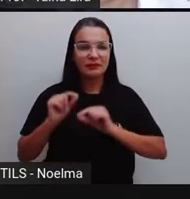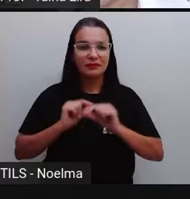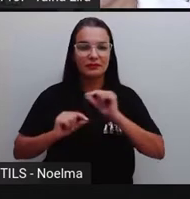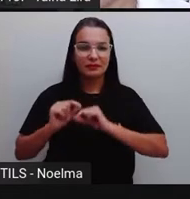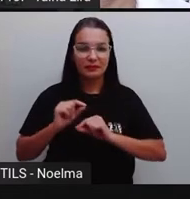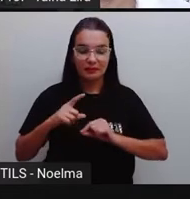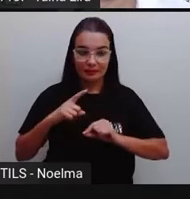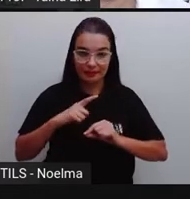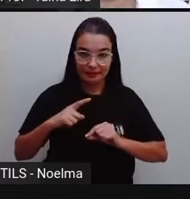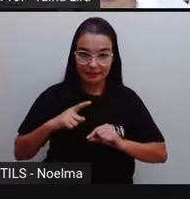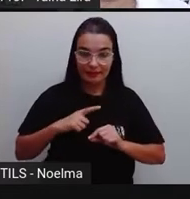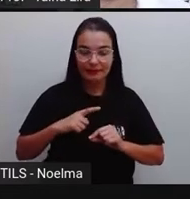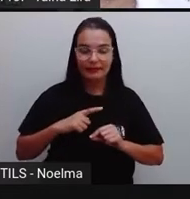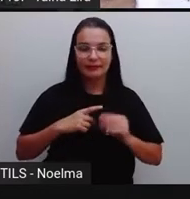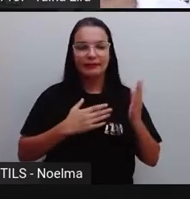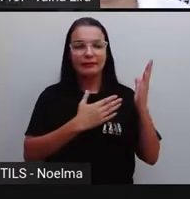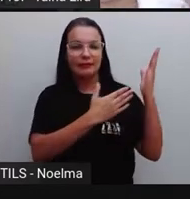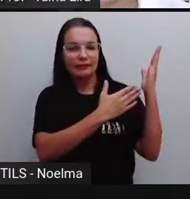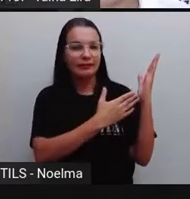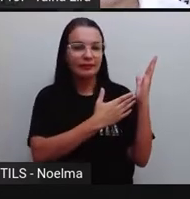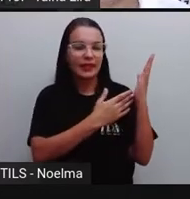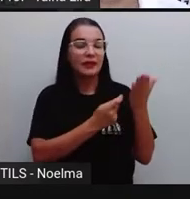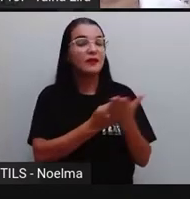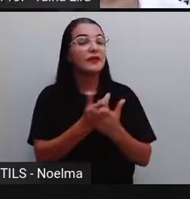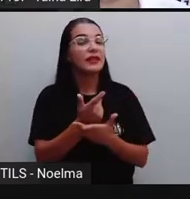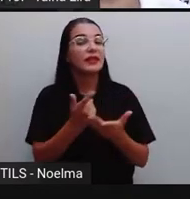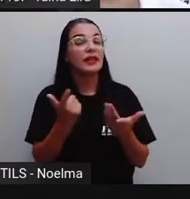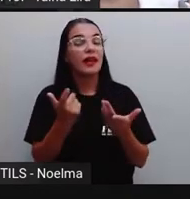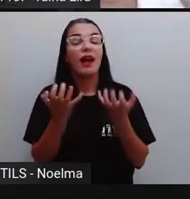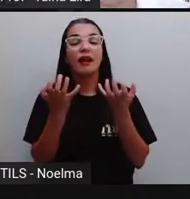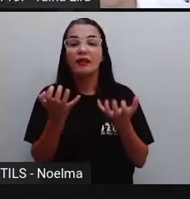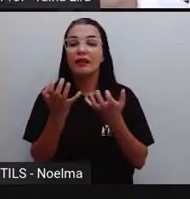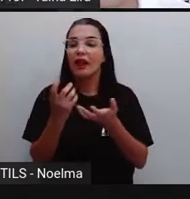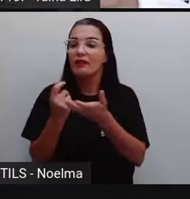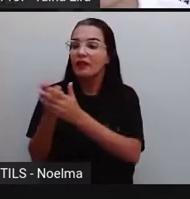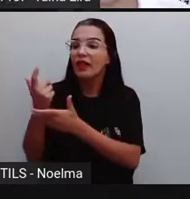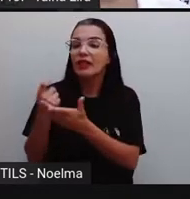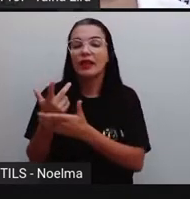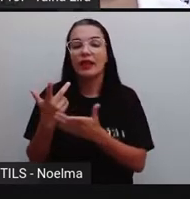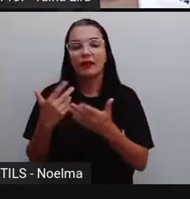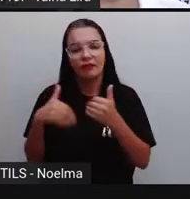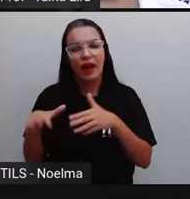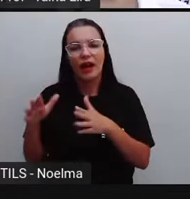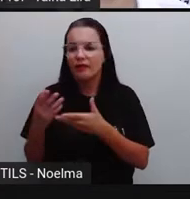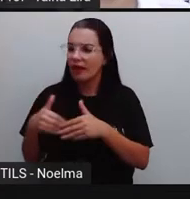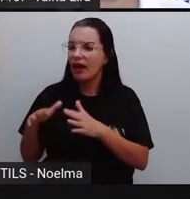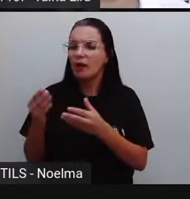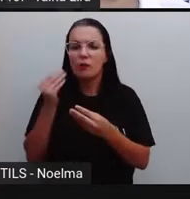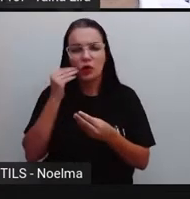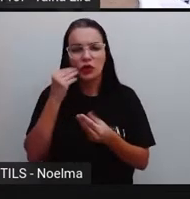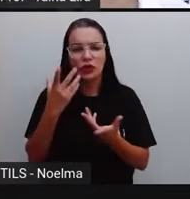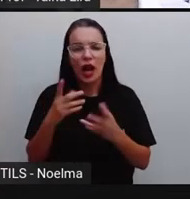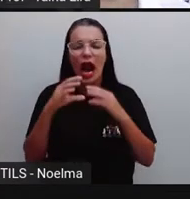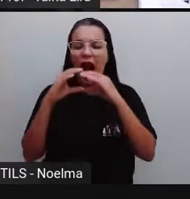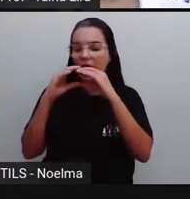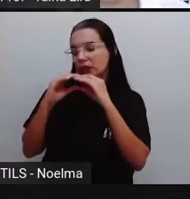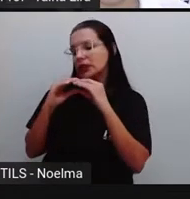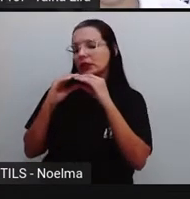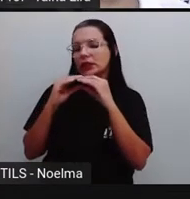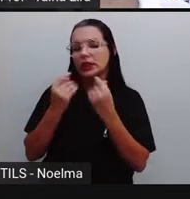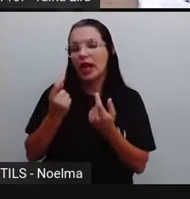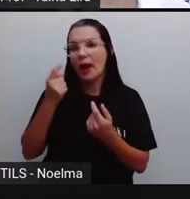uma função, né, que é vender esse produto. Ele mostra o produto, né, de maneira que